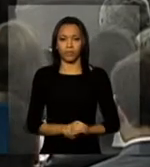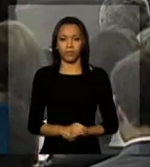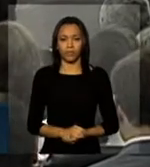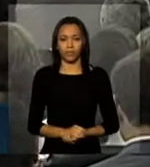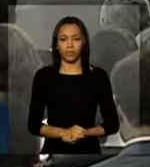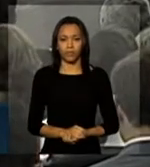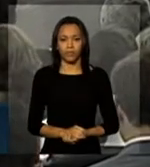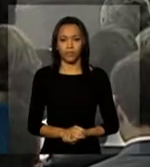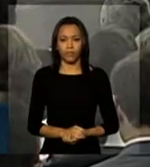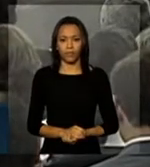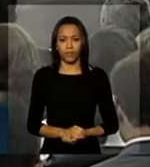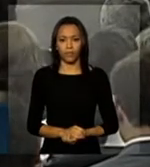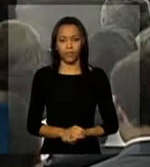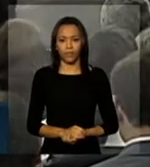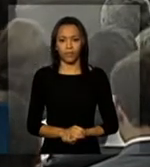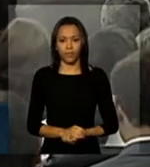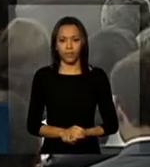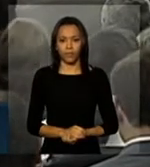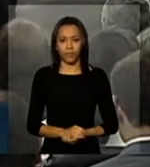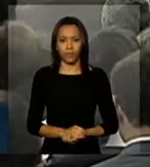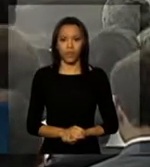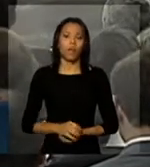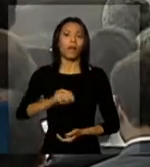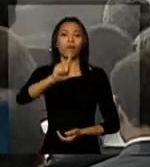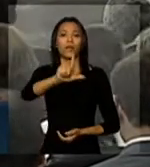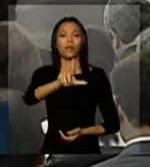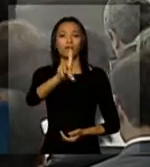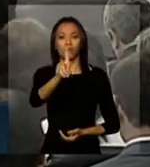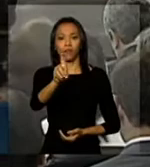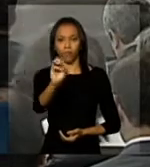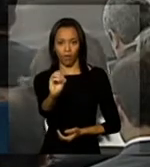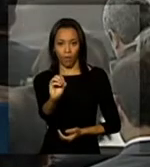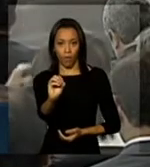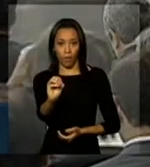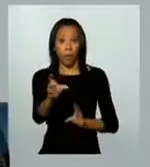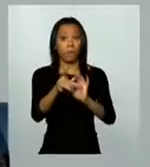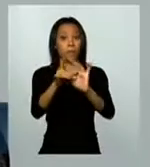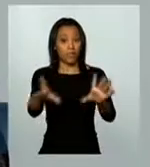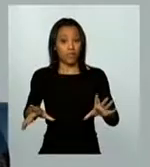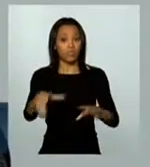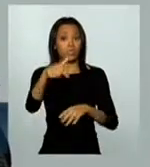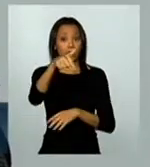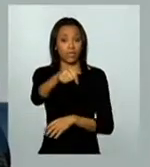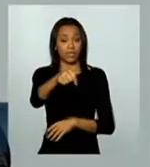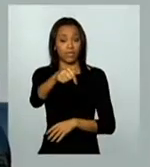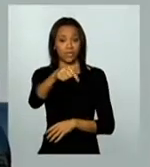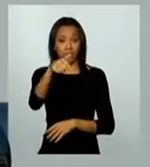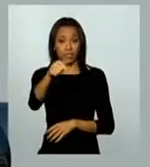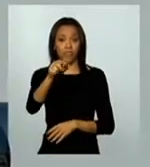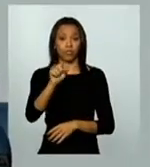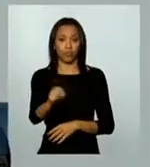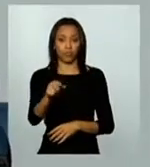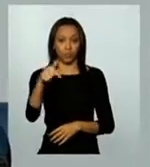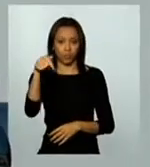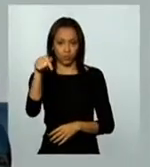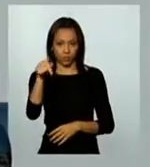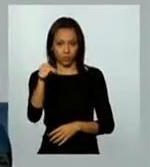Isso. A LDO permite 77,1.